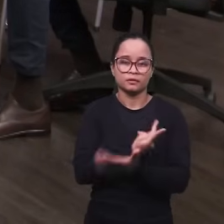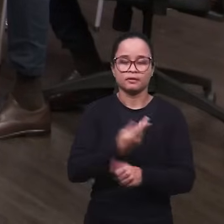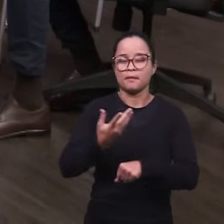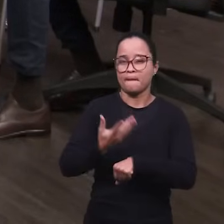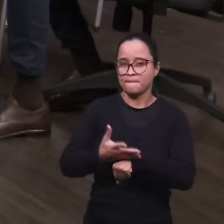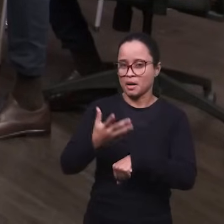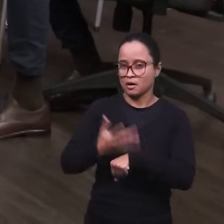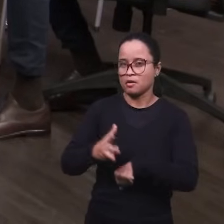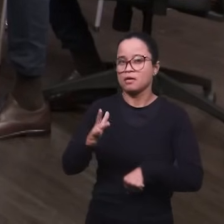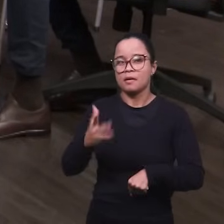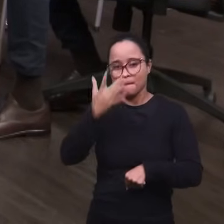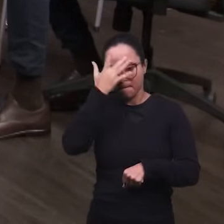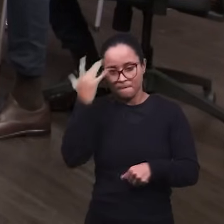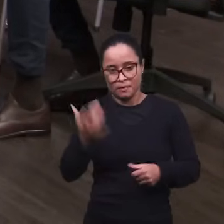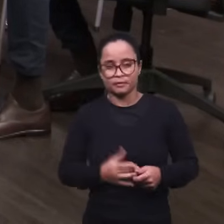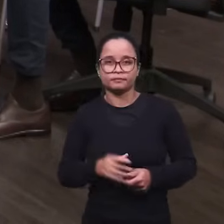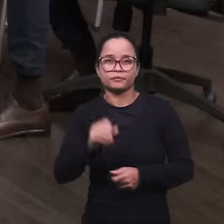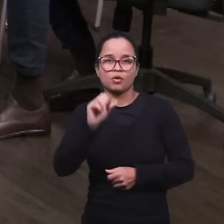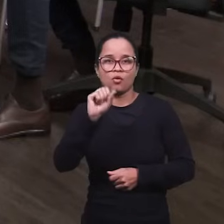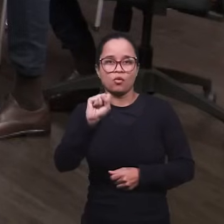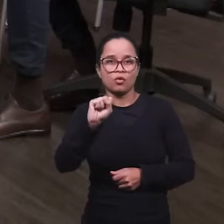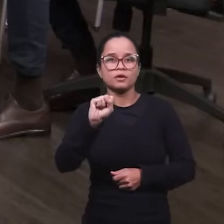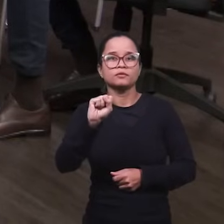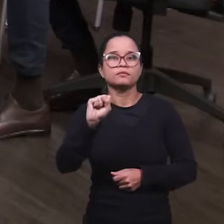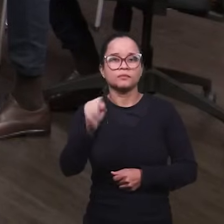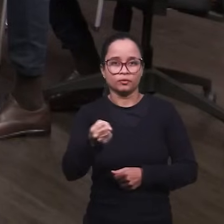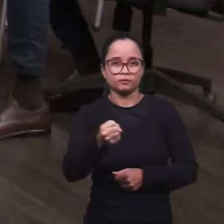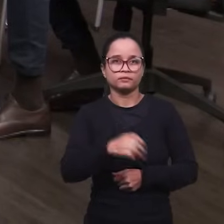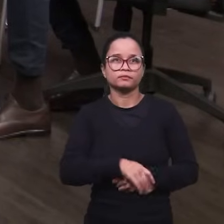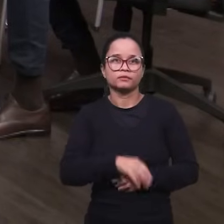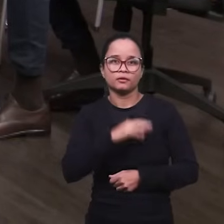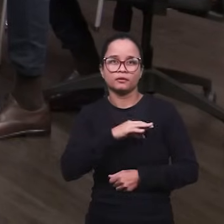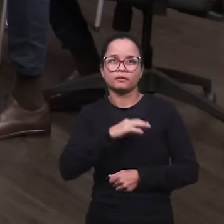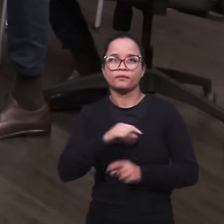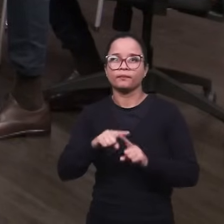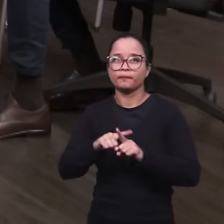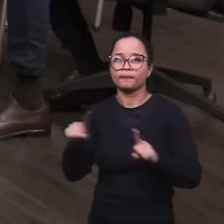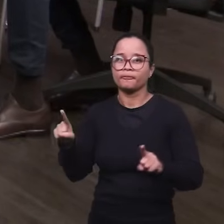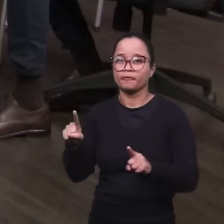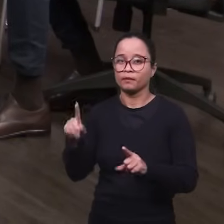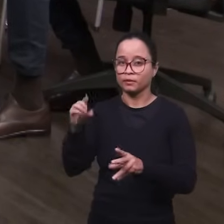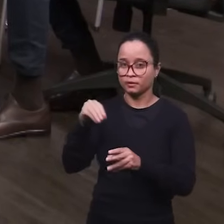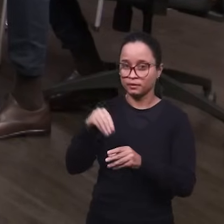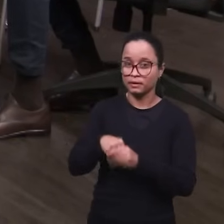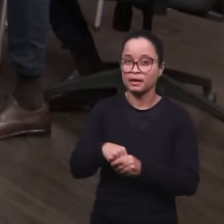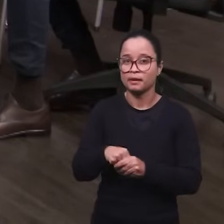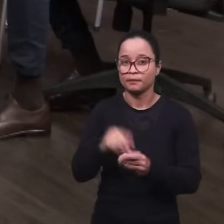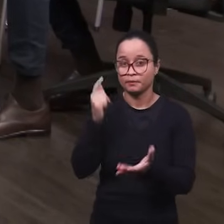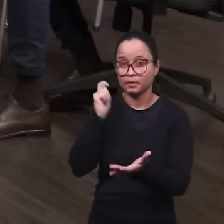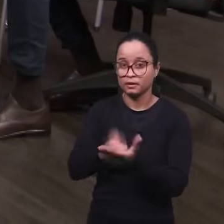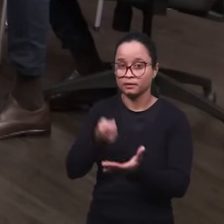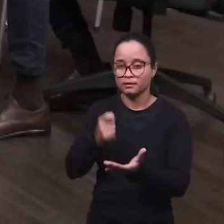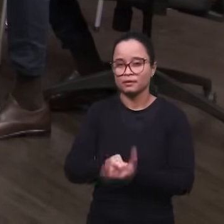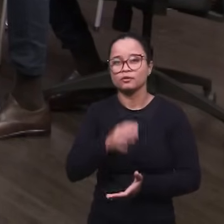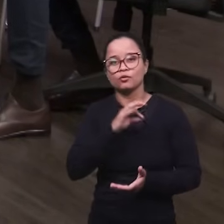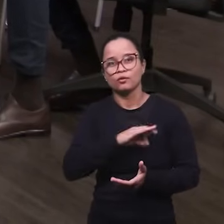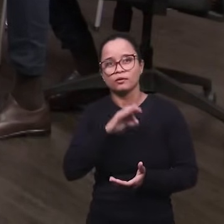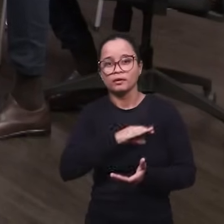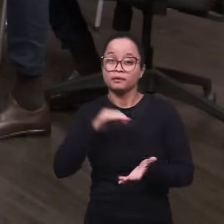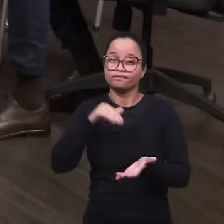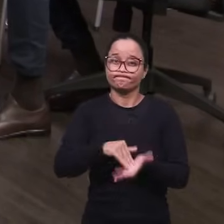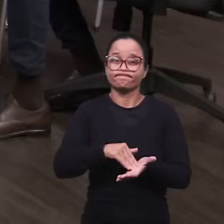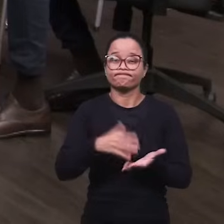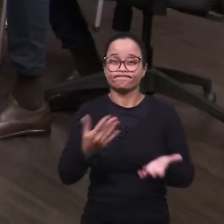acontece na prática? A pessoa está ganhando 8 mil reais, mas ela está contribuindo em cima de um salário mínimo. Sim.